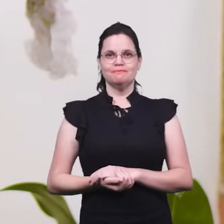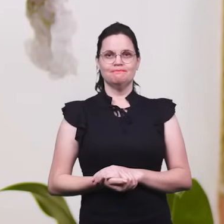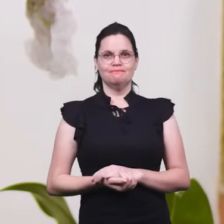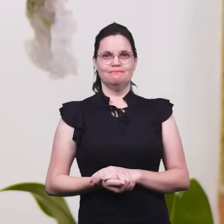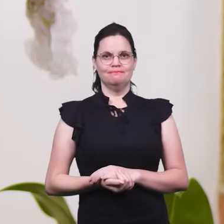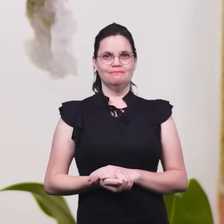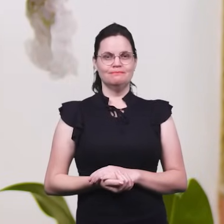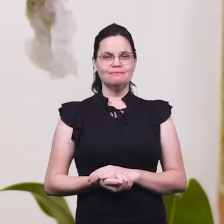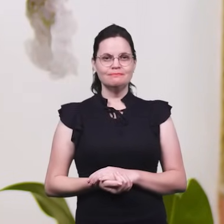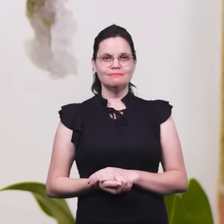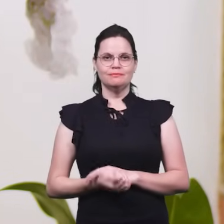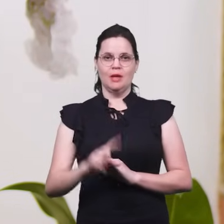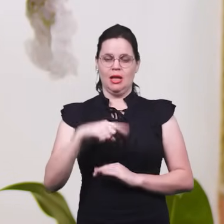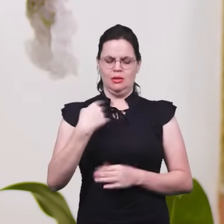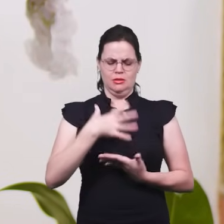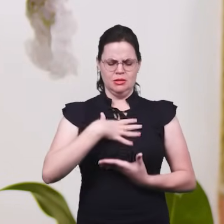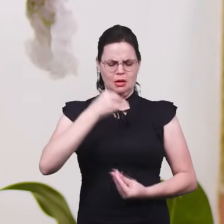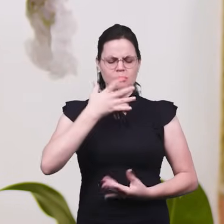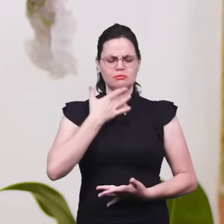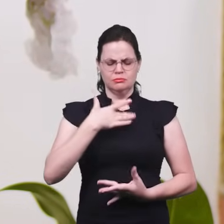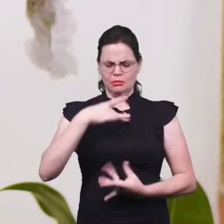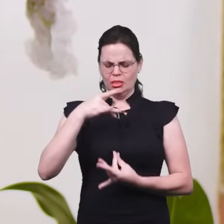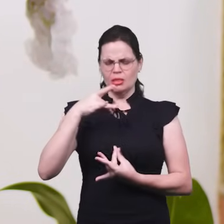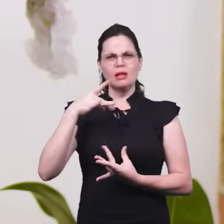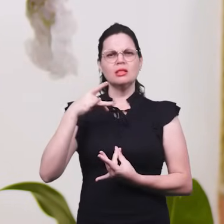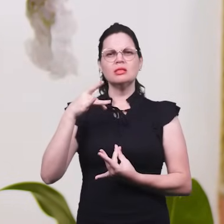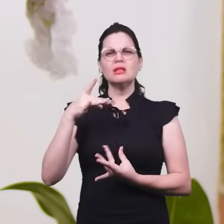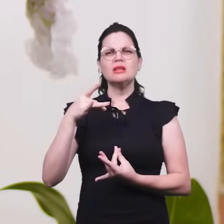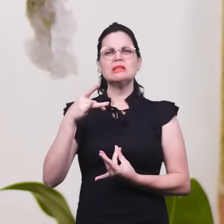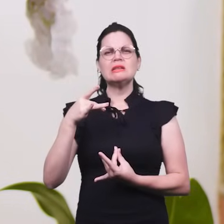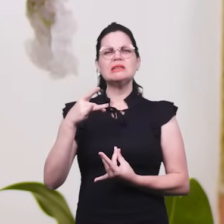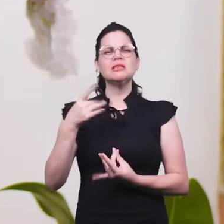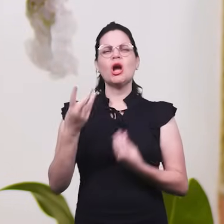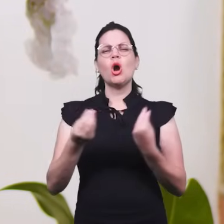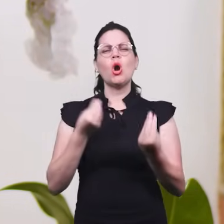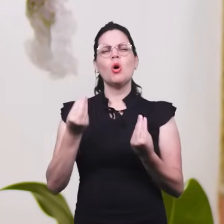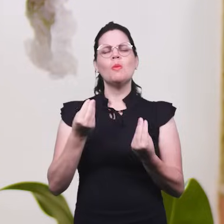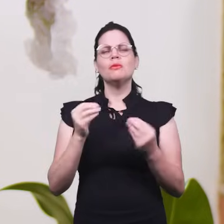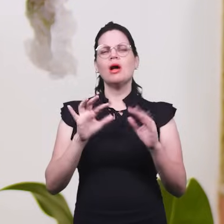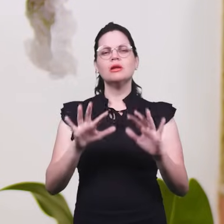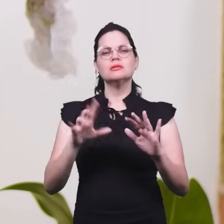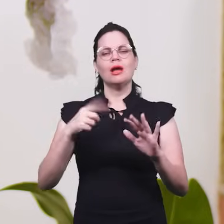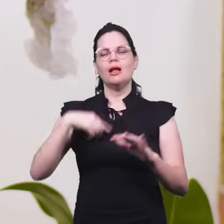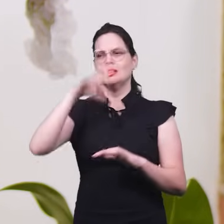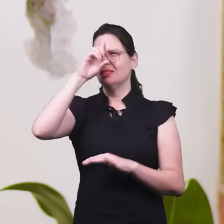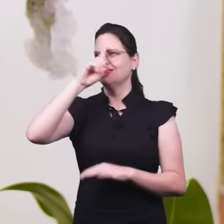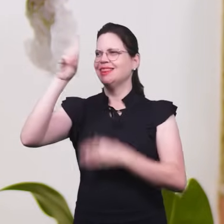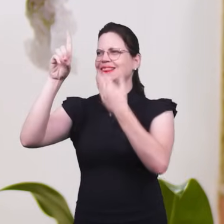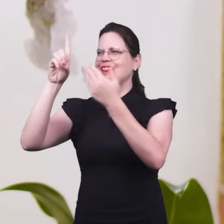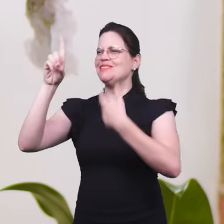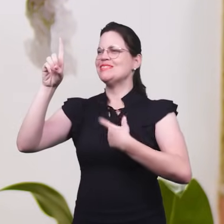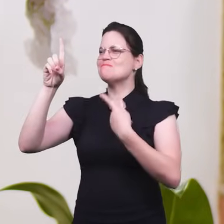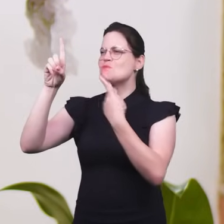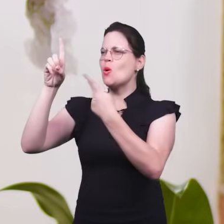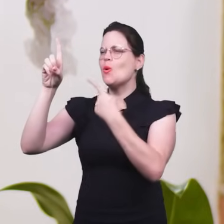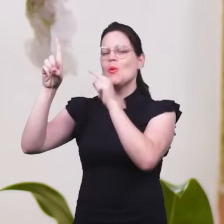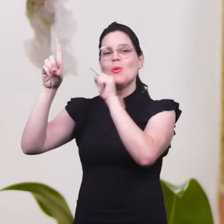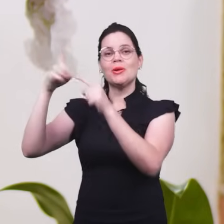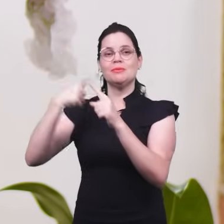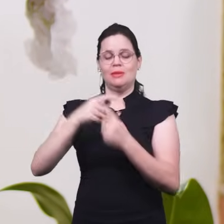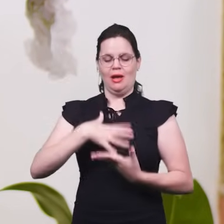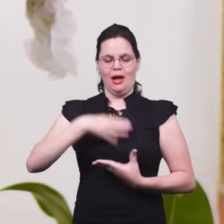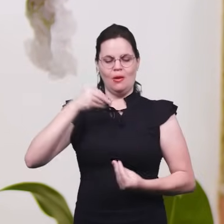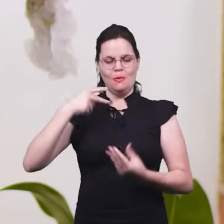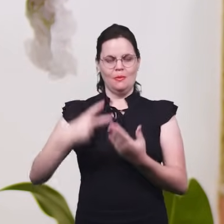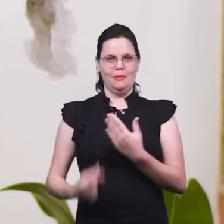alma, ela tem sede por Deus. A nossa alma, ela anseia, porque a nossa alma, ela é eterna. E